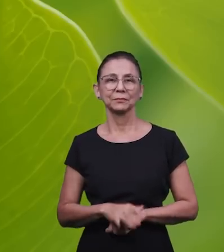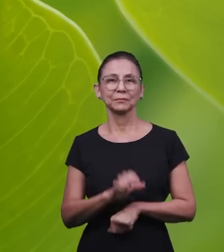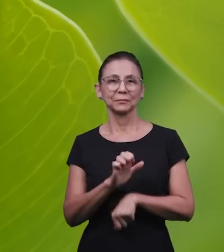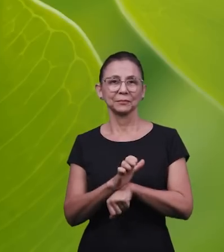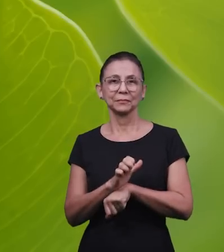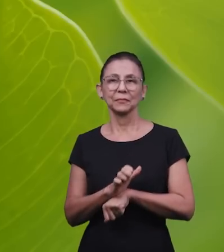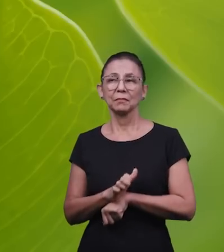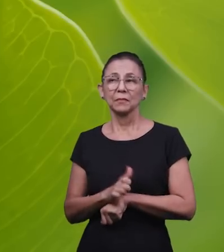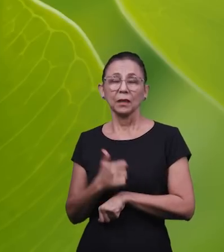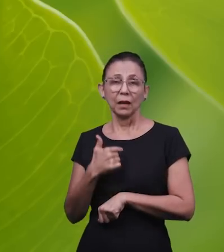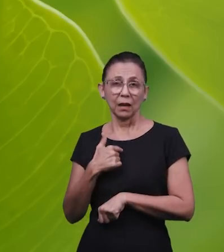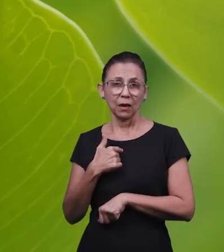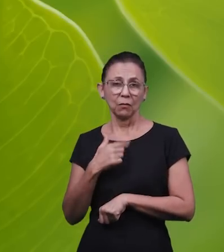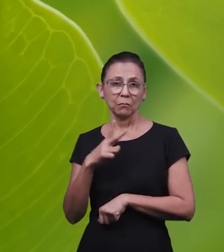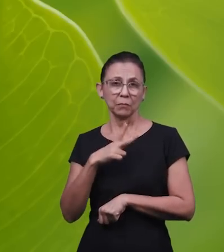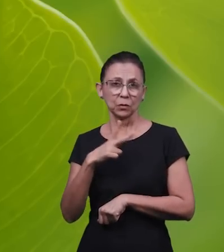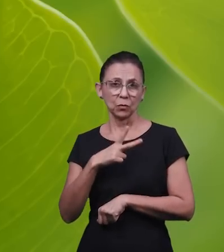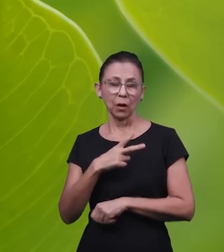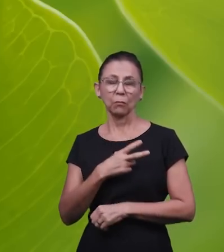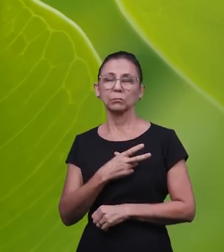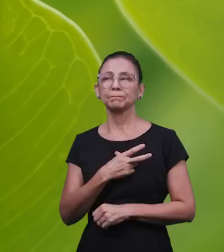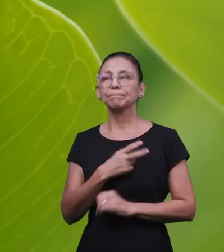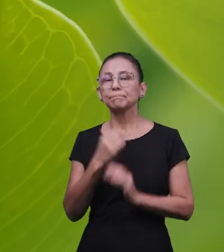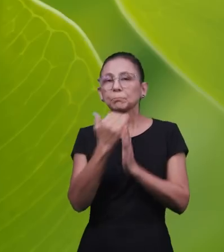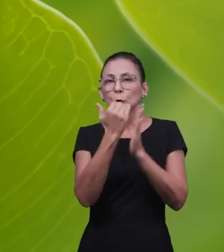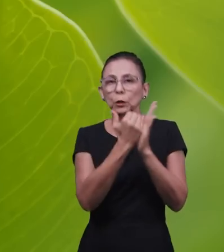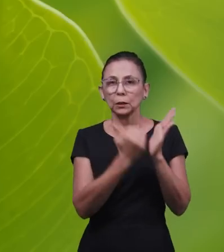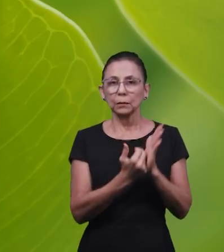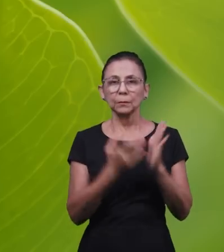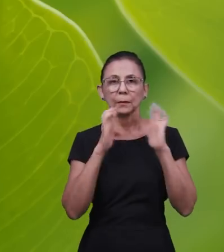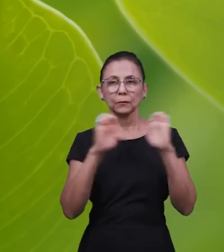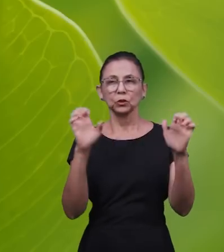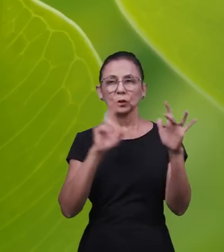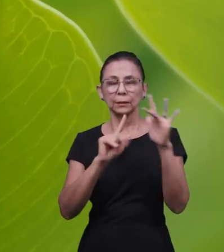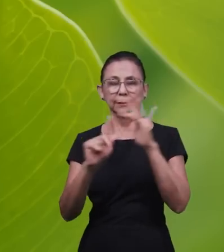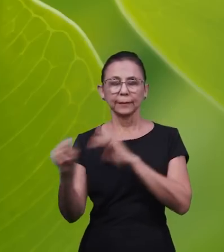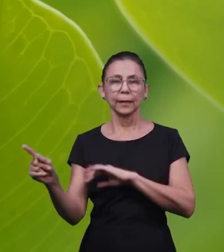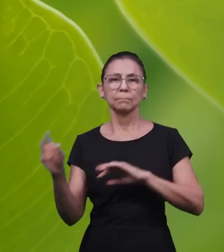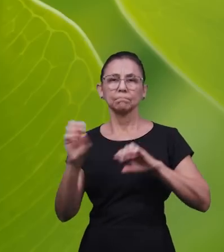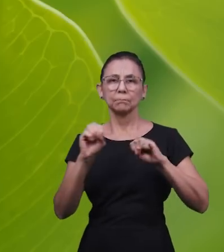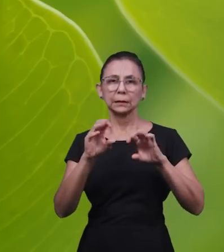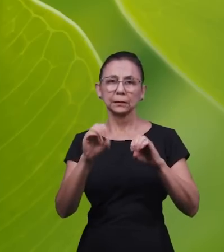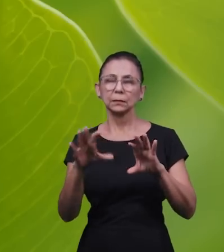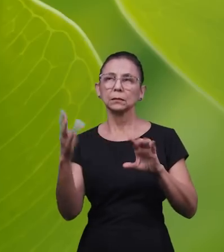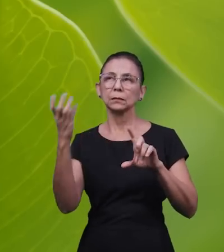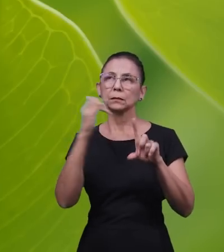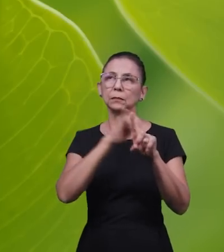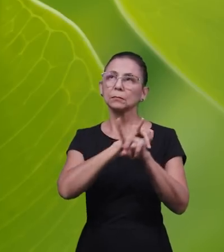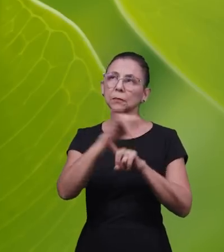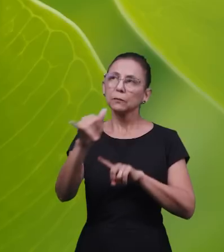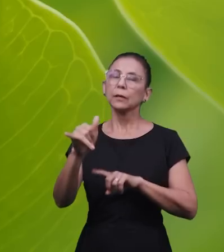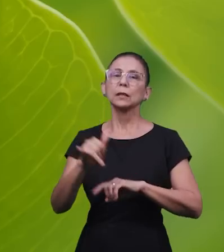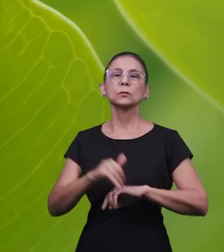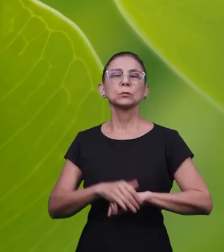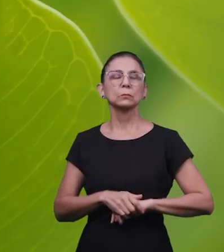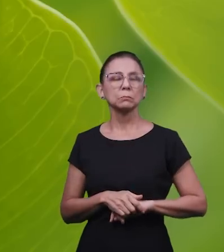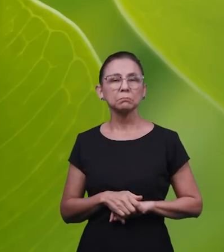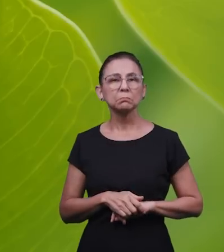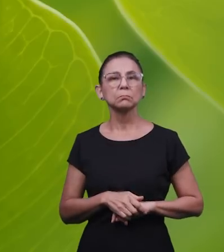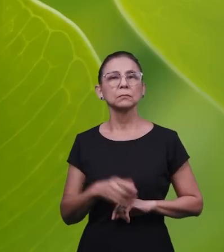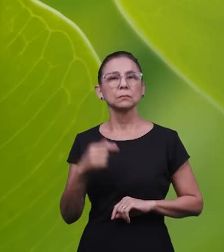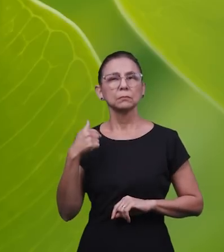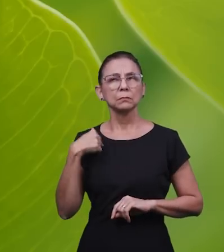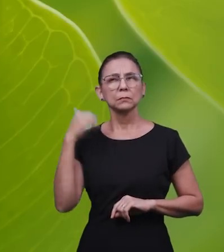com o programa Anunciando o Evangelho Eterno são de ensinos proféticos, onde assim, eu tenho entendido que há